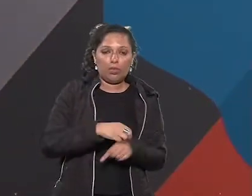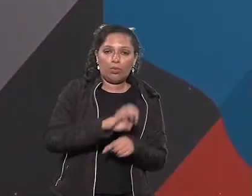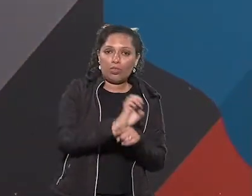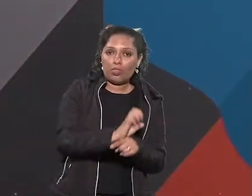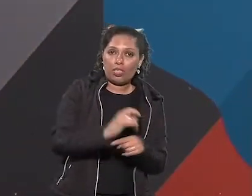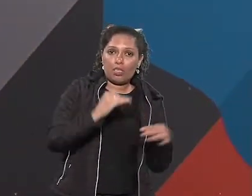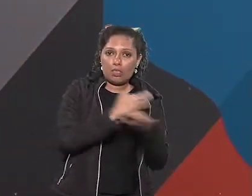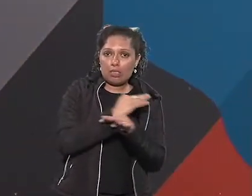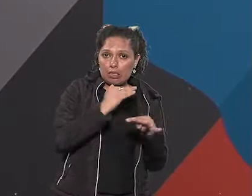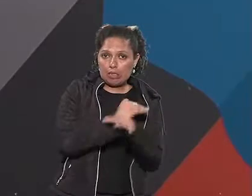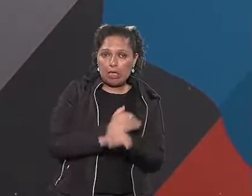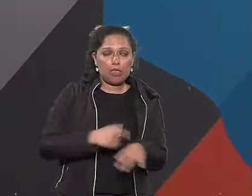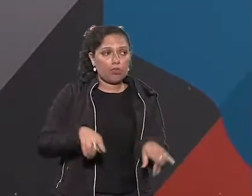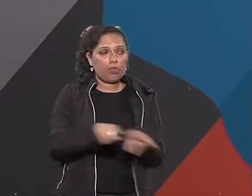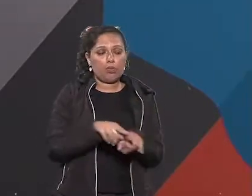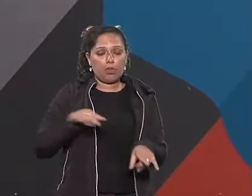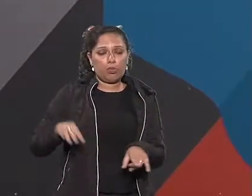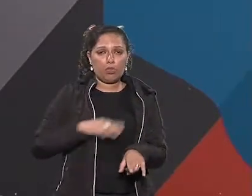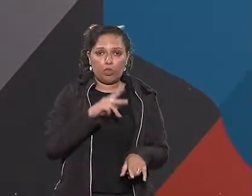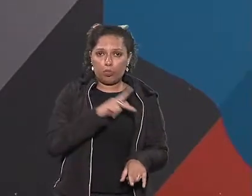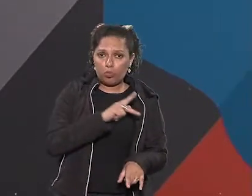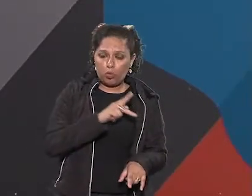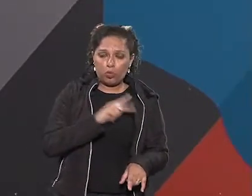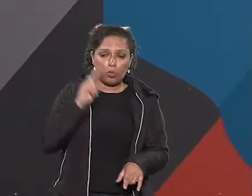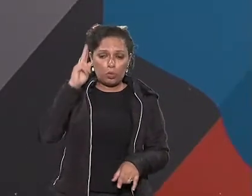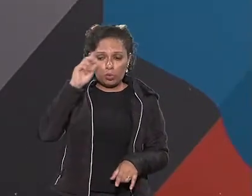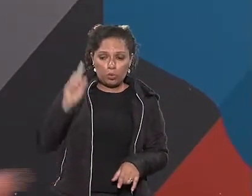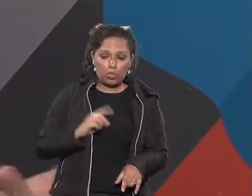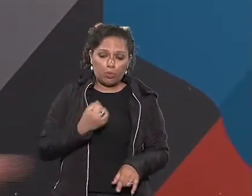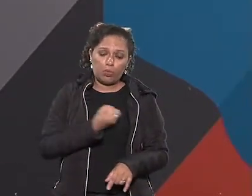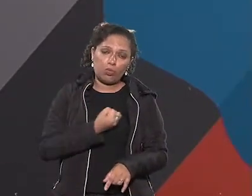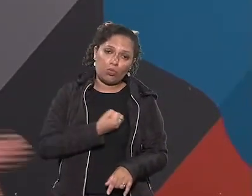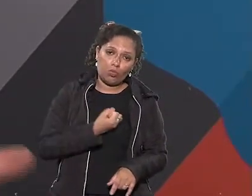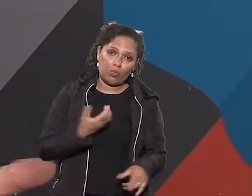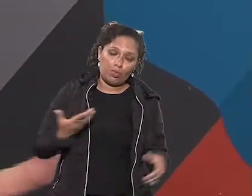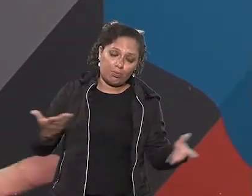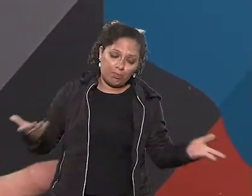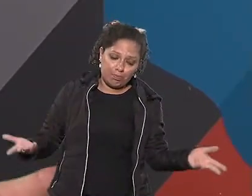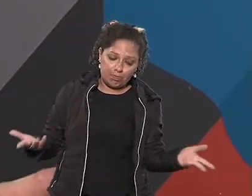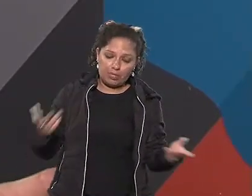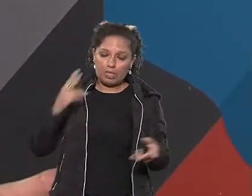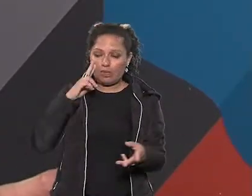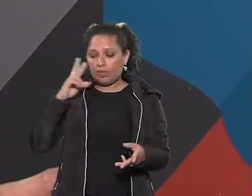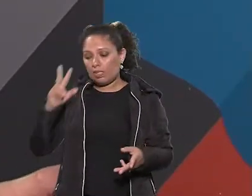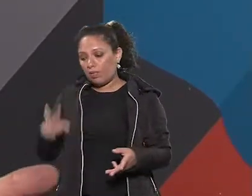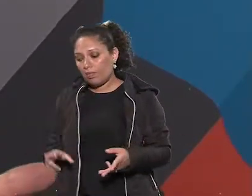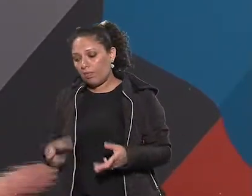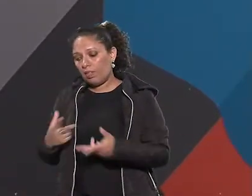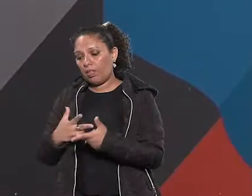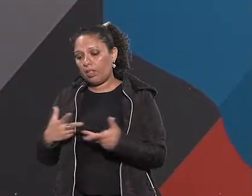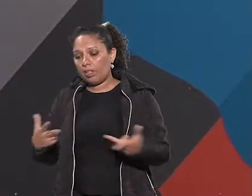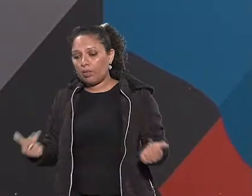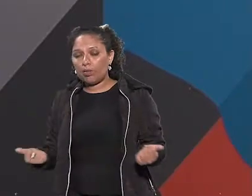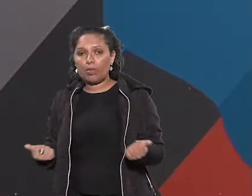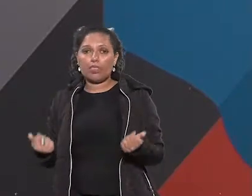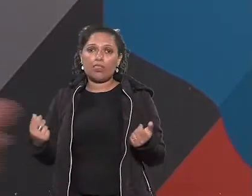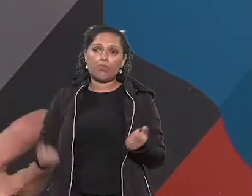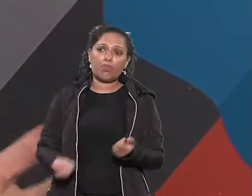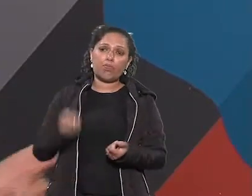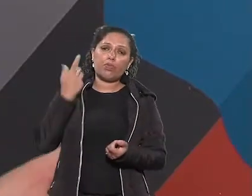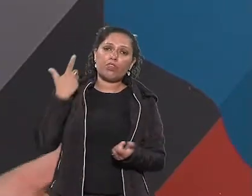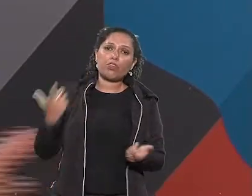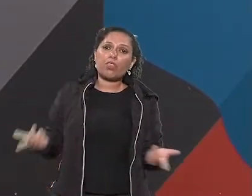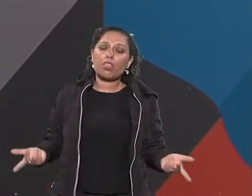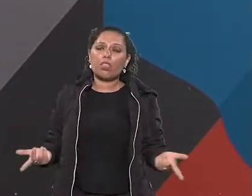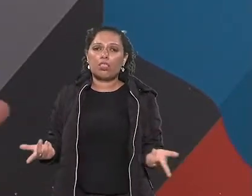esses números, nem os municípios, nem tampouco o Ministério Público. Então se engole aqui coisas do arco da